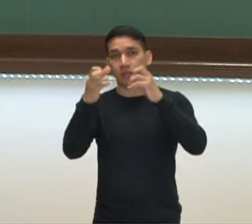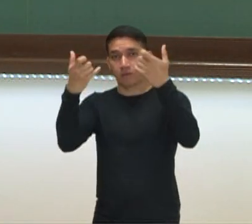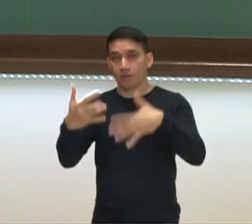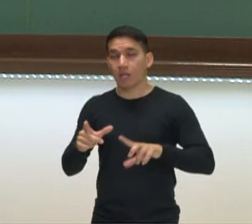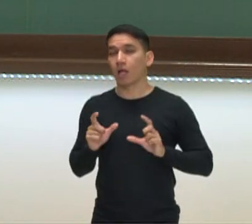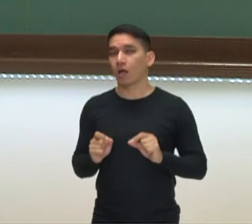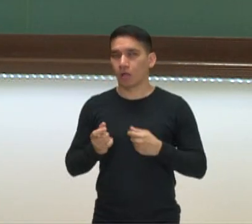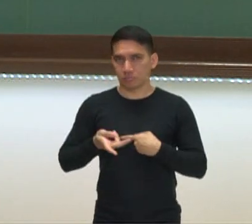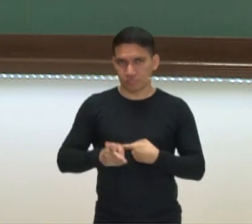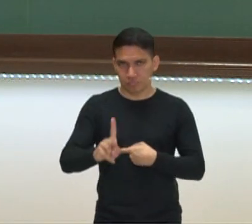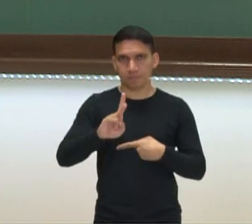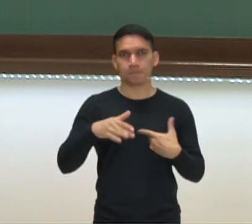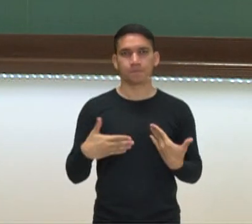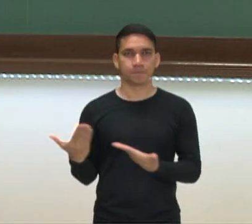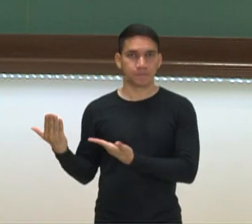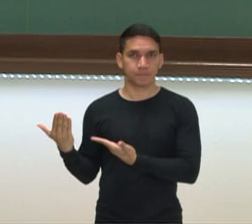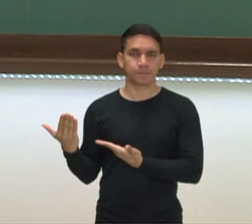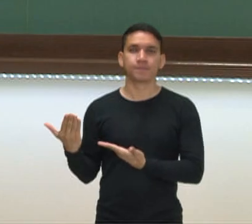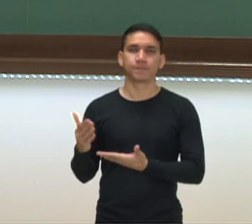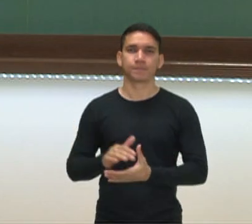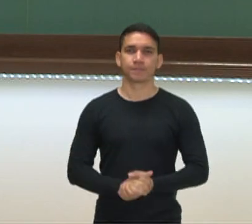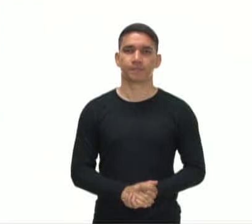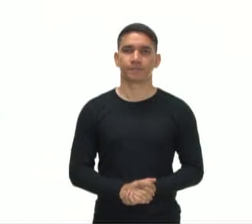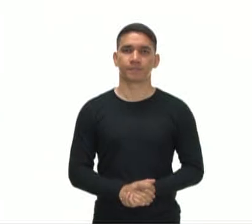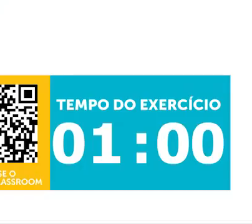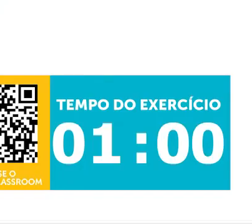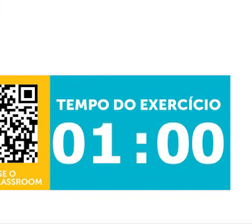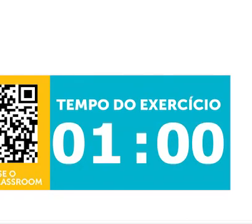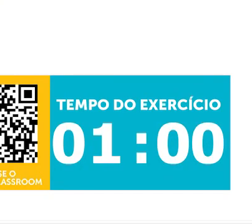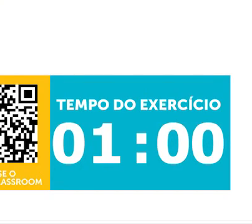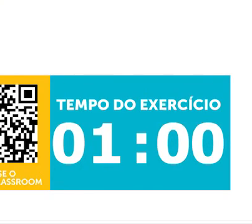devem encaminhar a partir dessa atividade. Já voltamos.